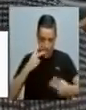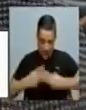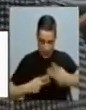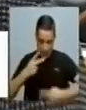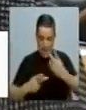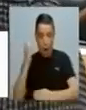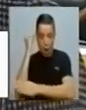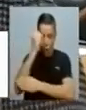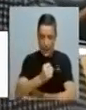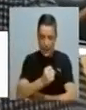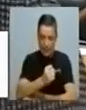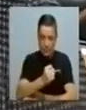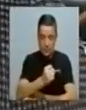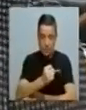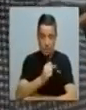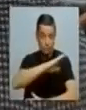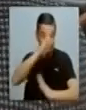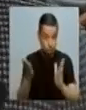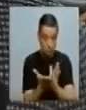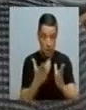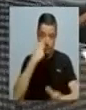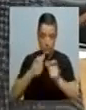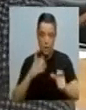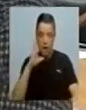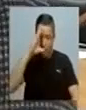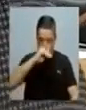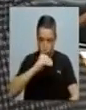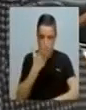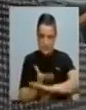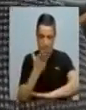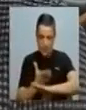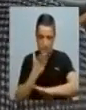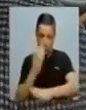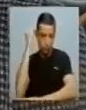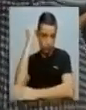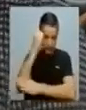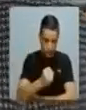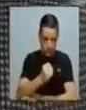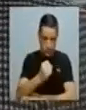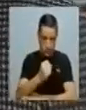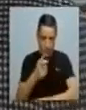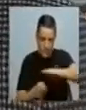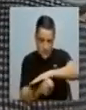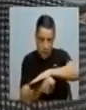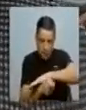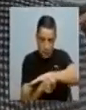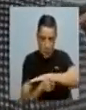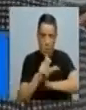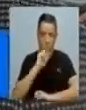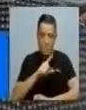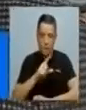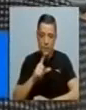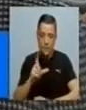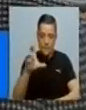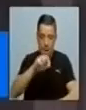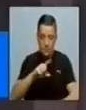crimes pelos quais estas pessoas são condenadas, abusos sexuais, homicídios, fraudes, talvez possa nem sequer haver uma